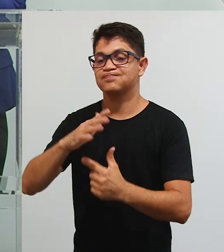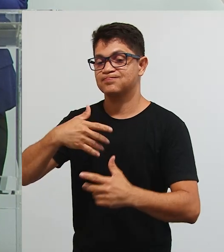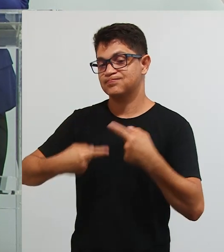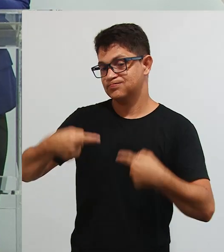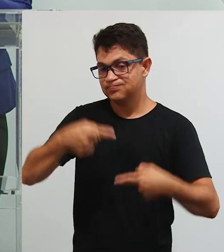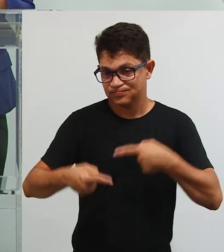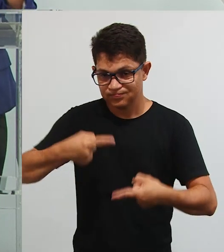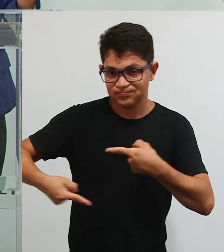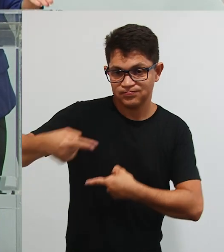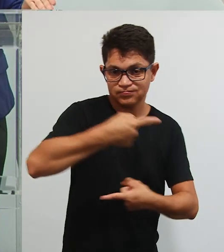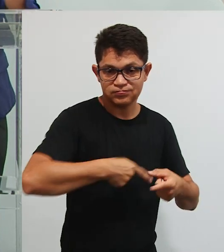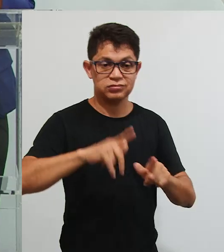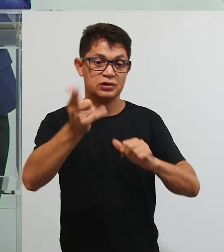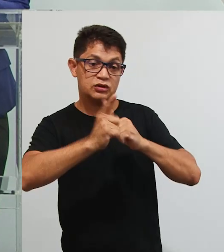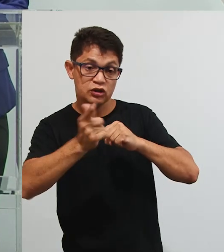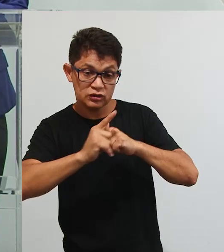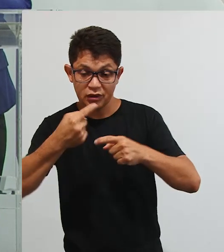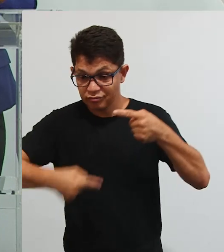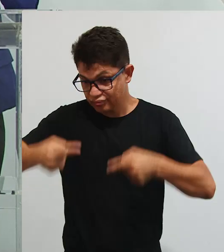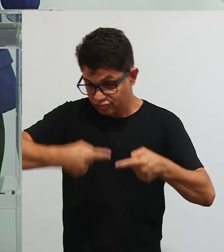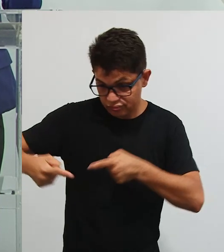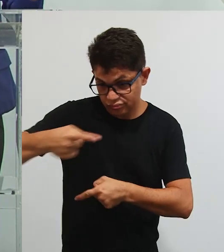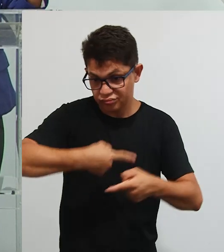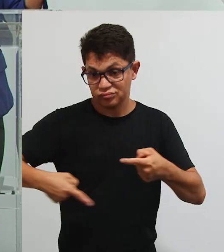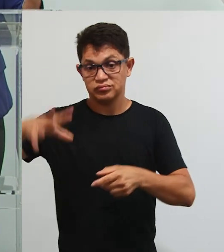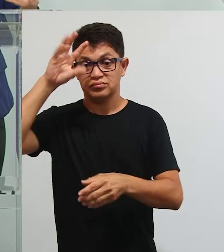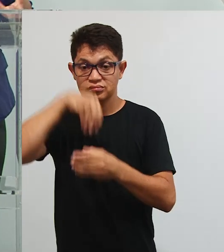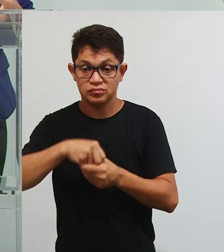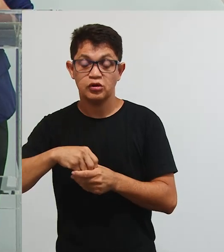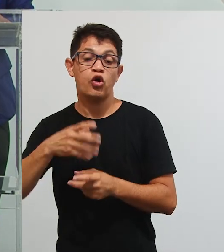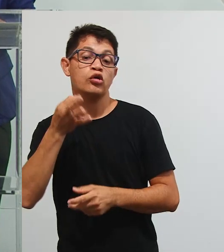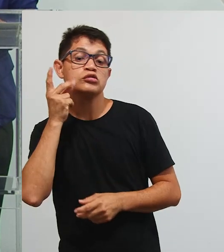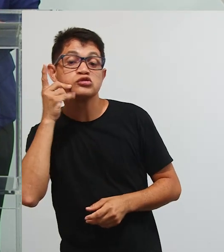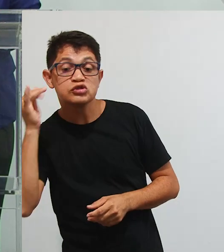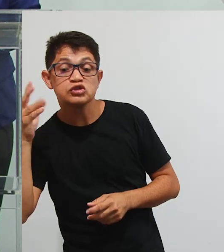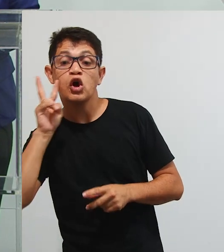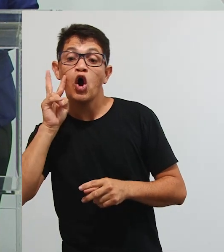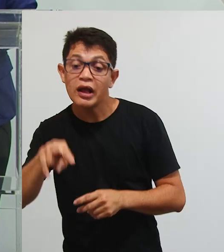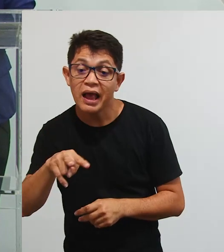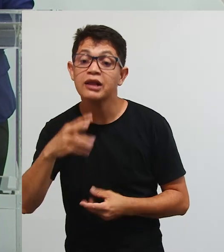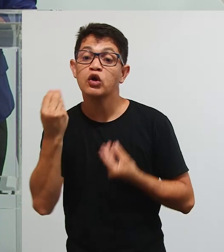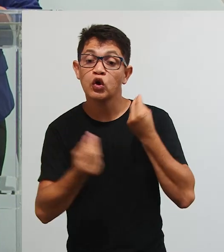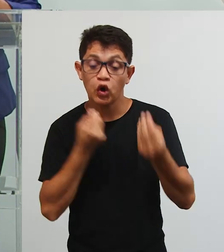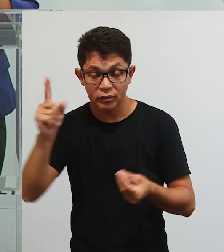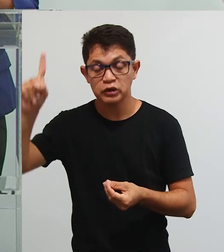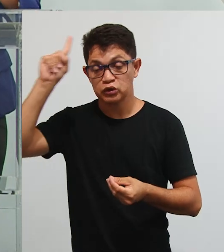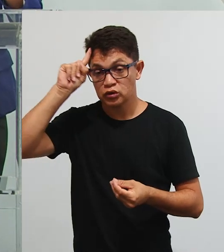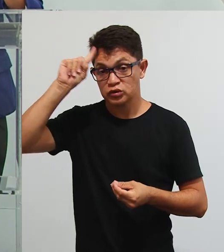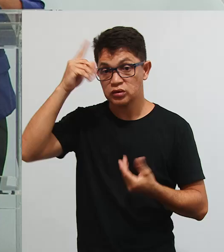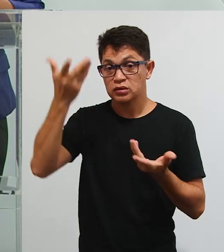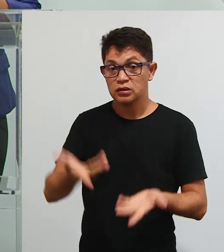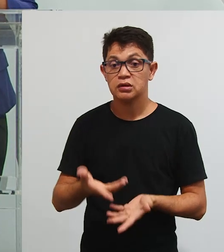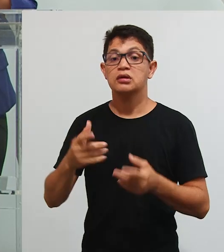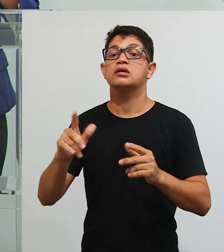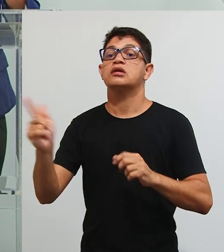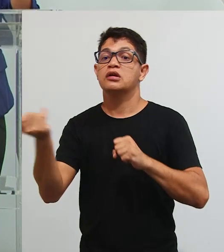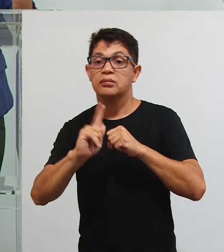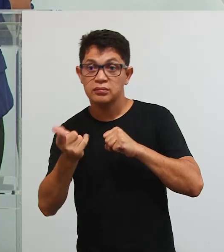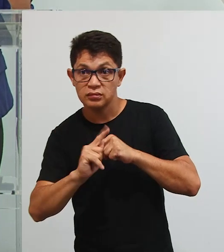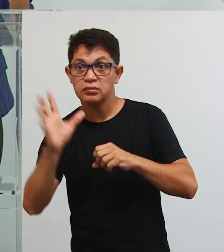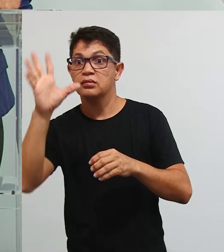né? Gestão democrática, por quê? Porque ela precisa ser dialogada. É uma decisão,